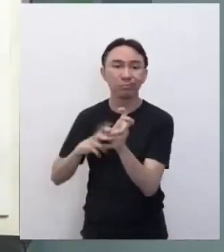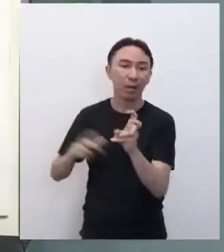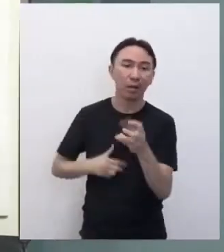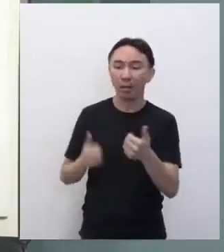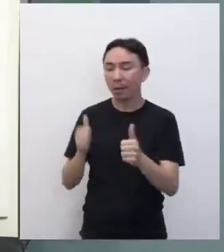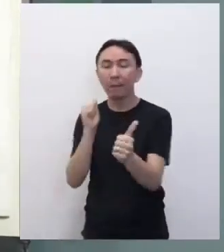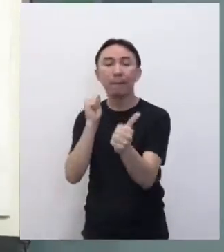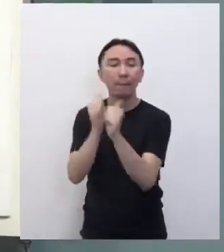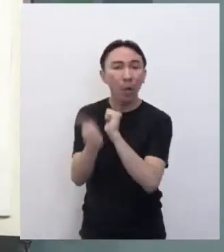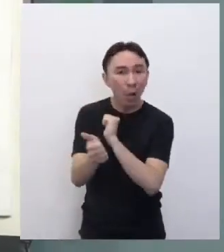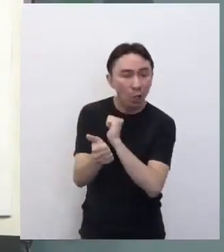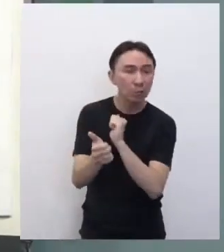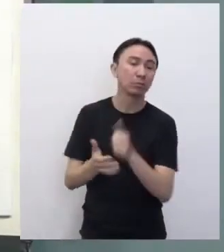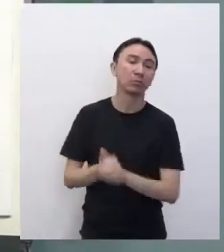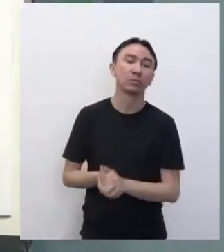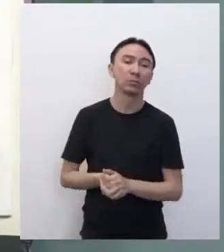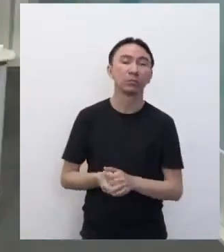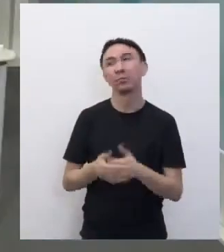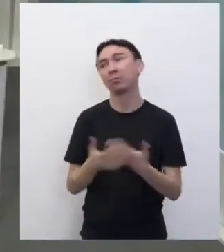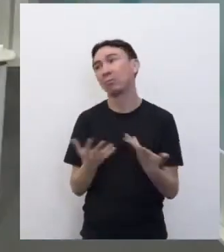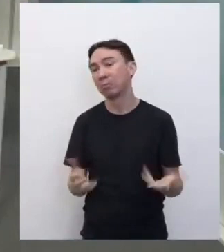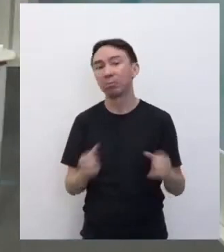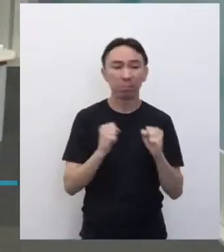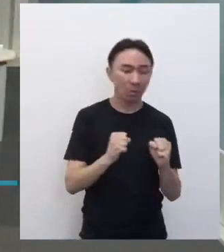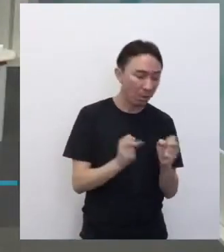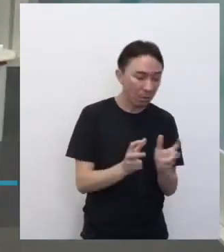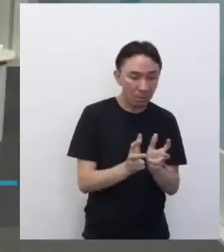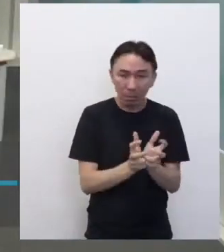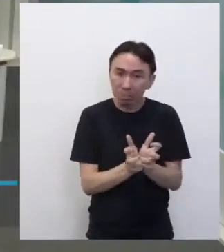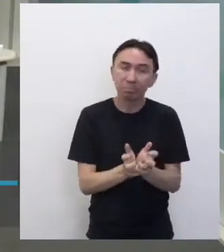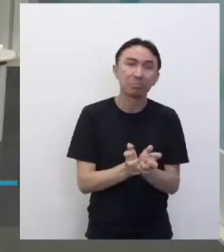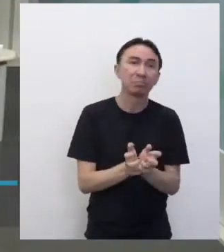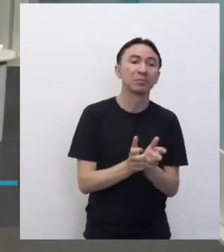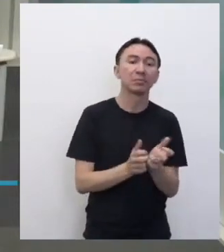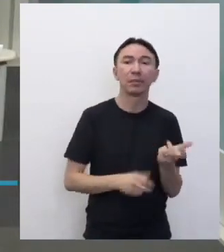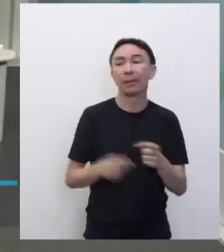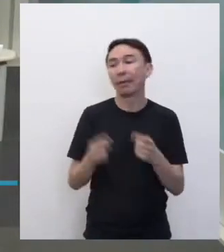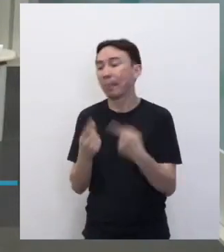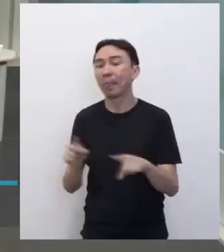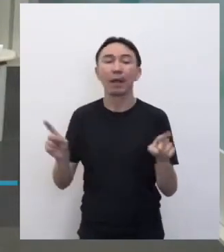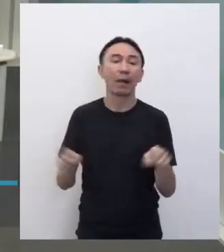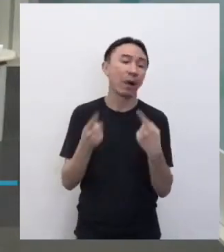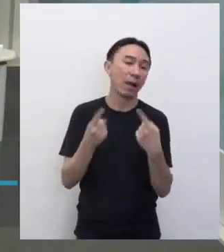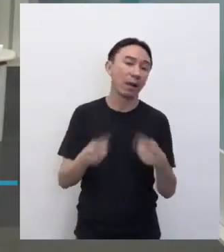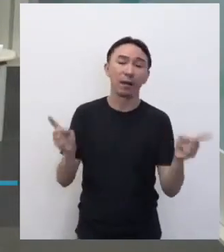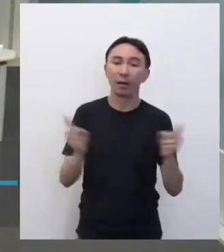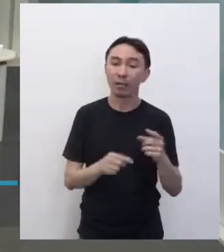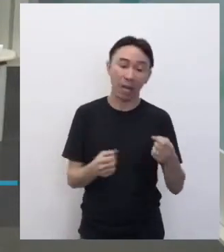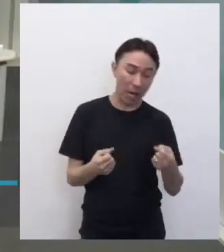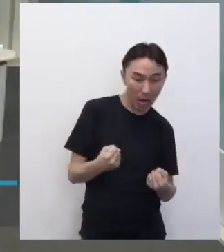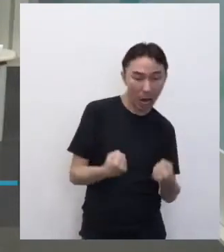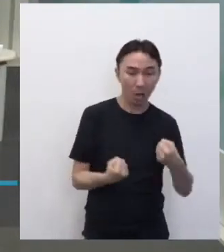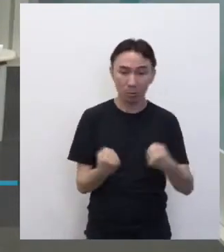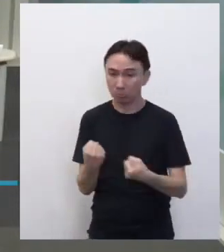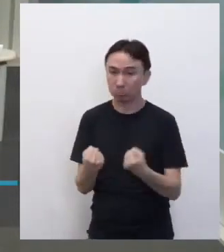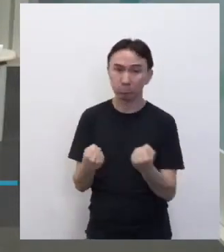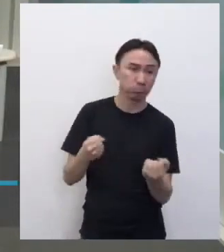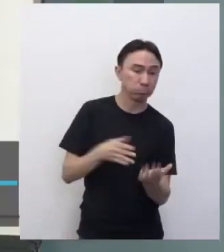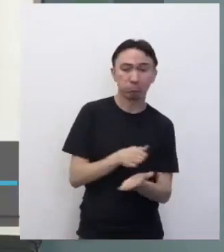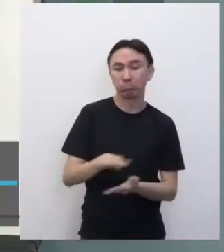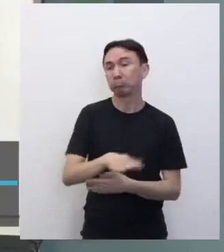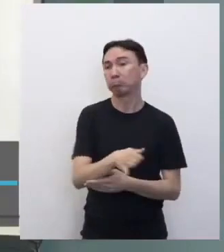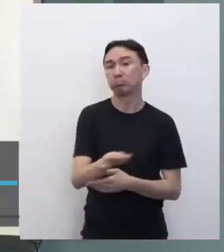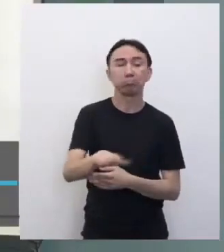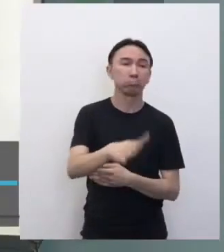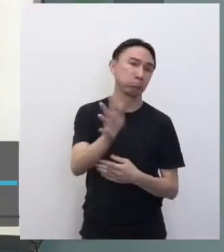tipo de magazine aí? Videogames, music, cars. Cars, então, carros,